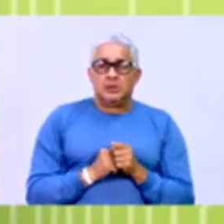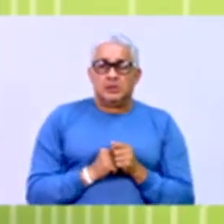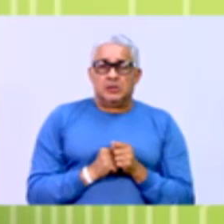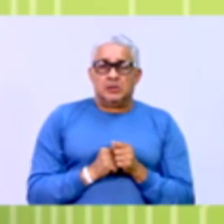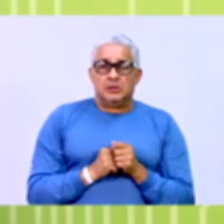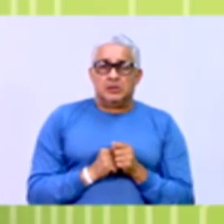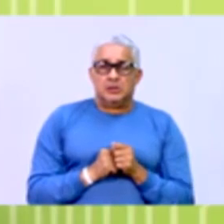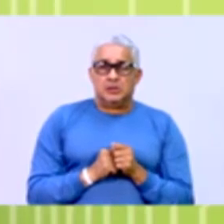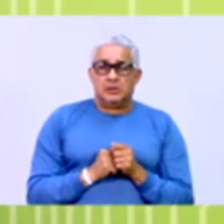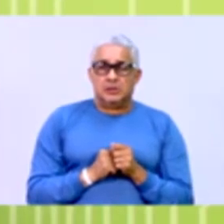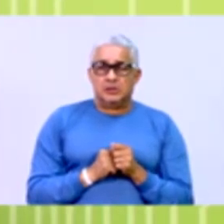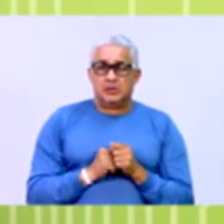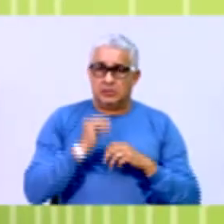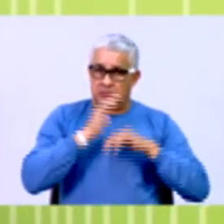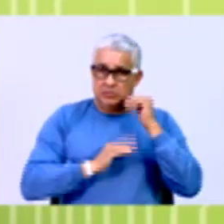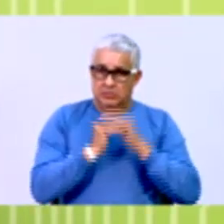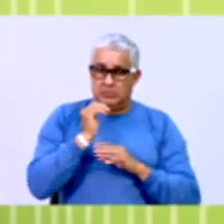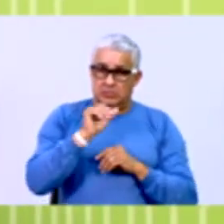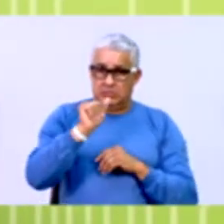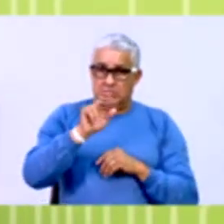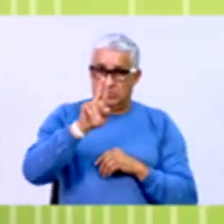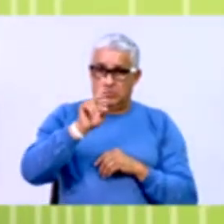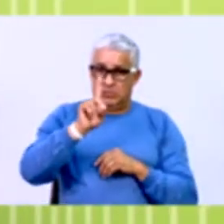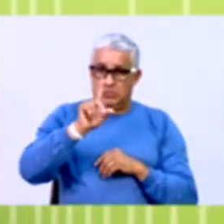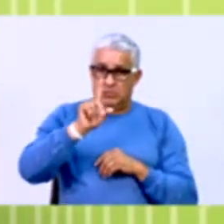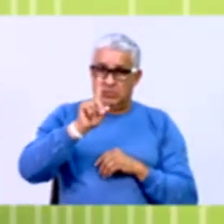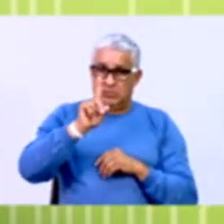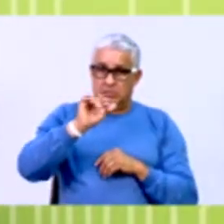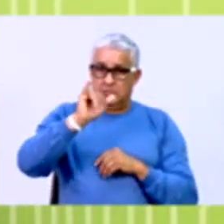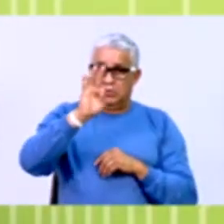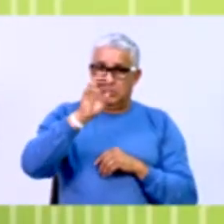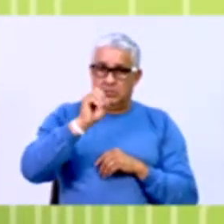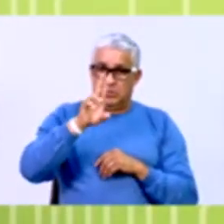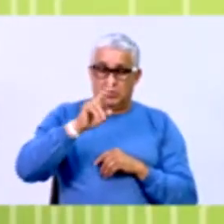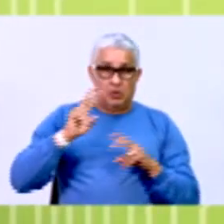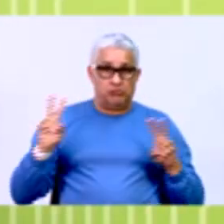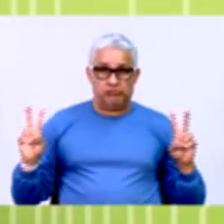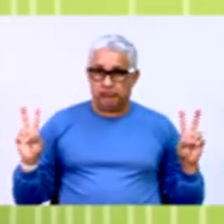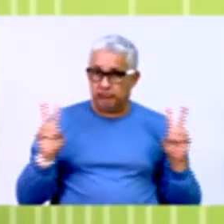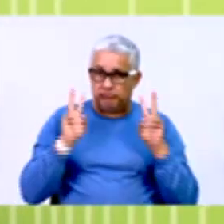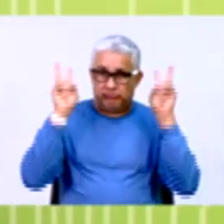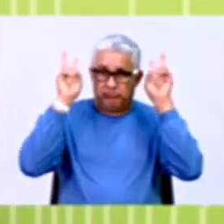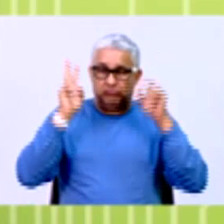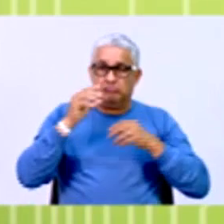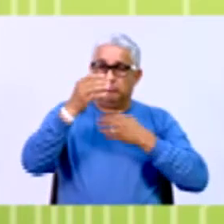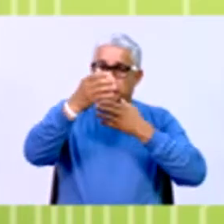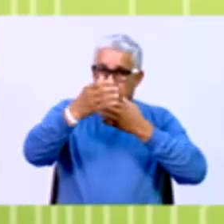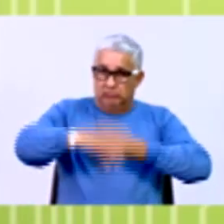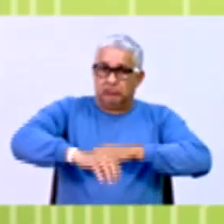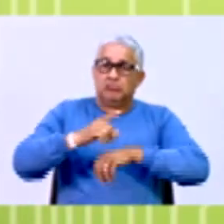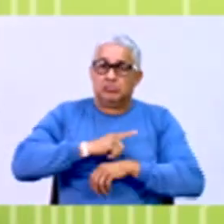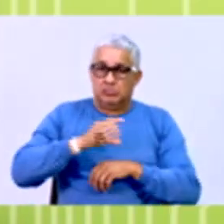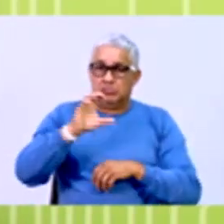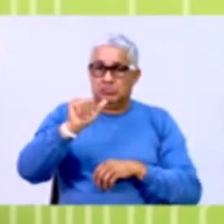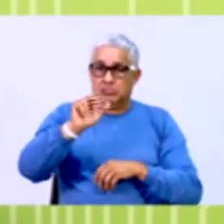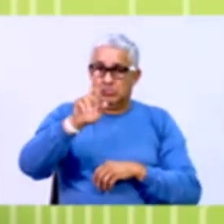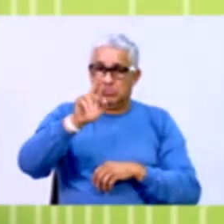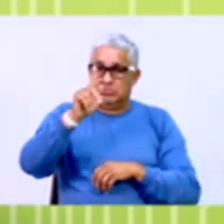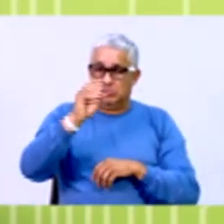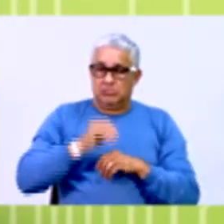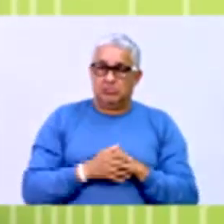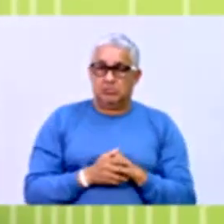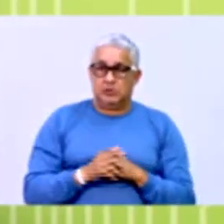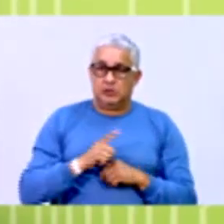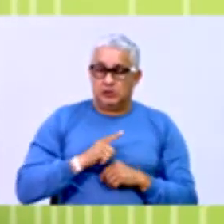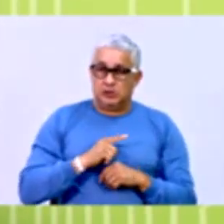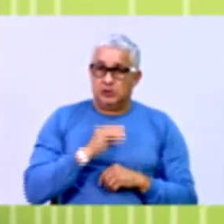a carreira de auditor, né? É uma carreira que é muito valorizada em concurso, é um cargo que recebe